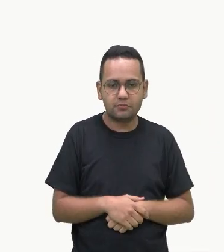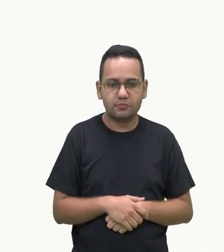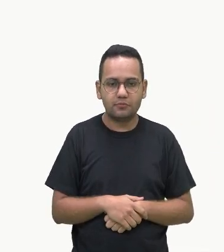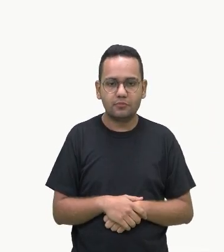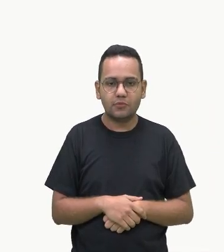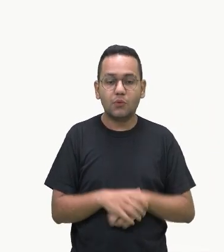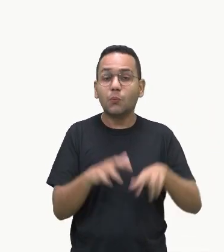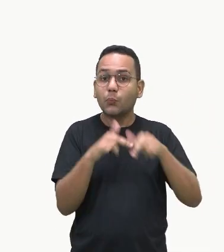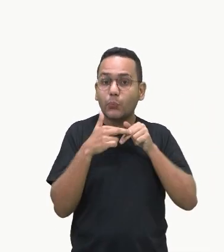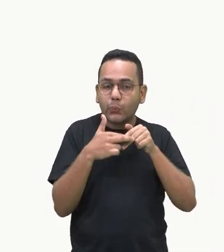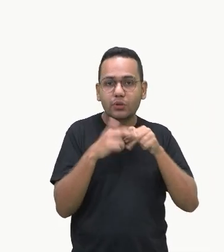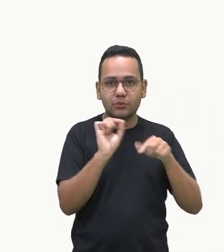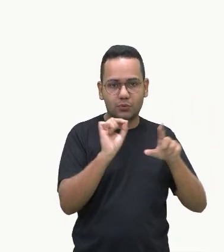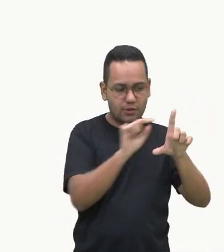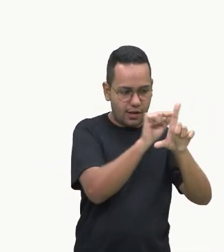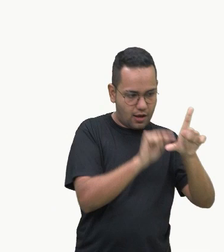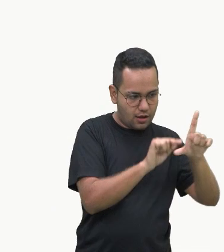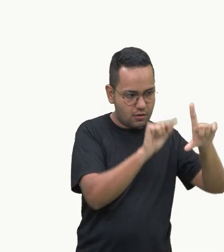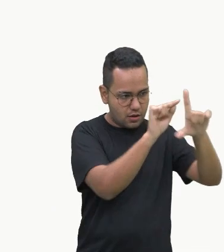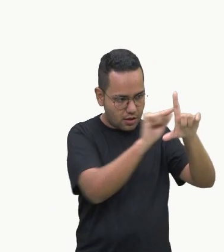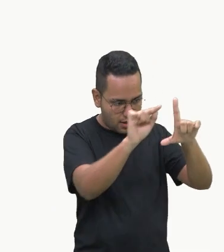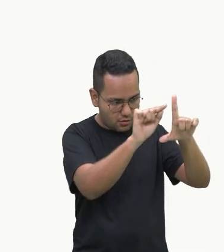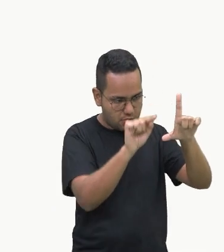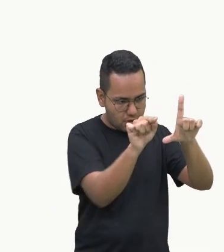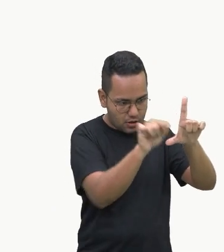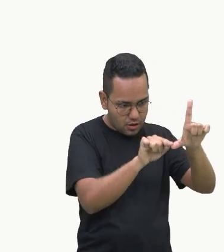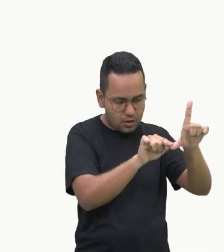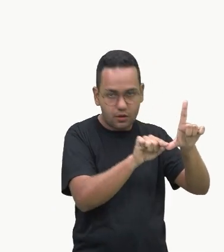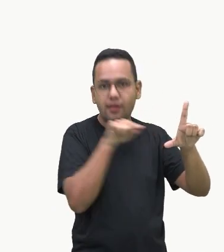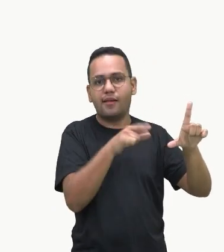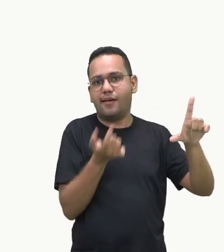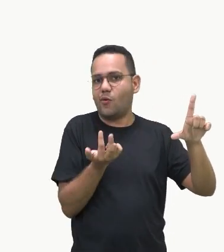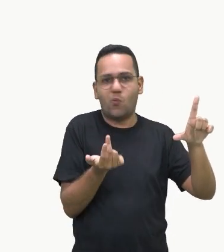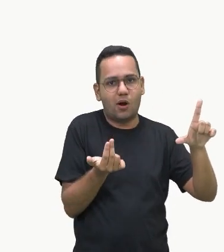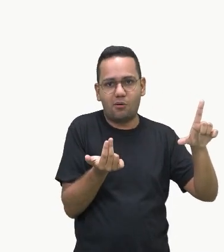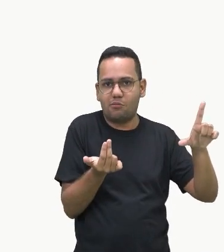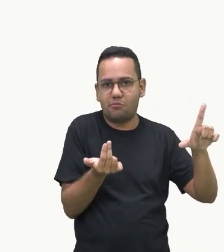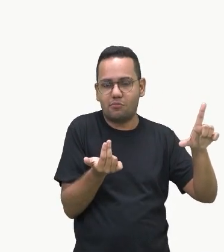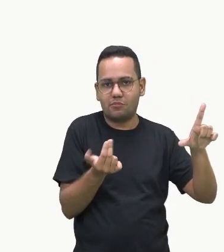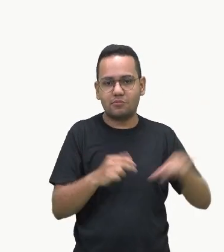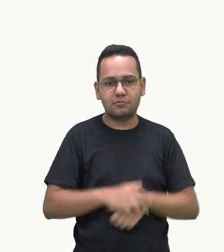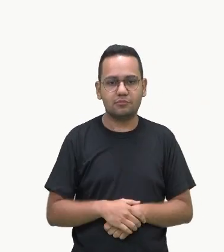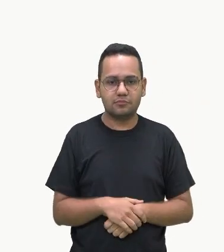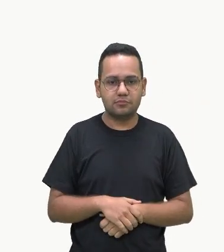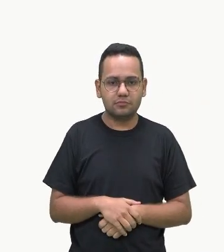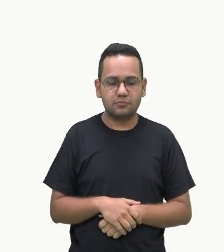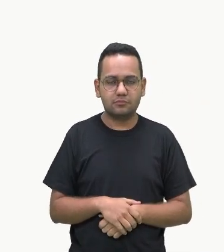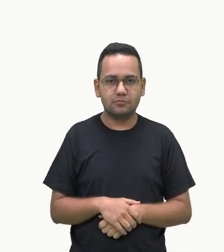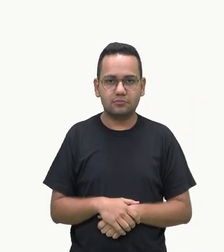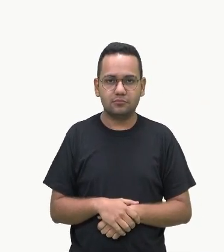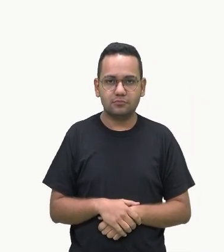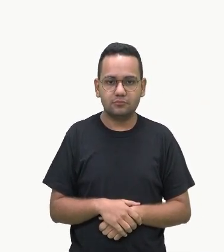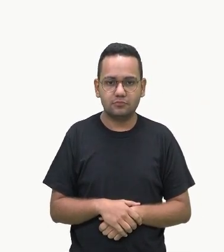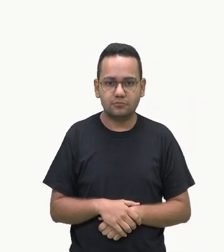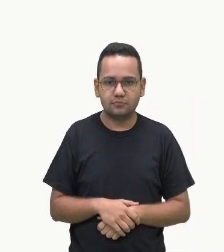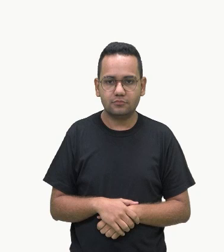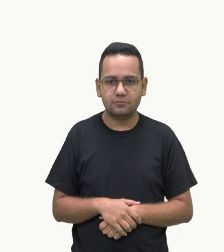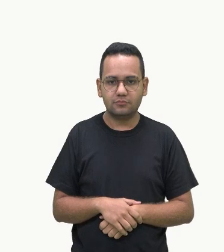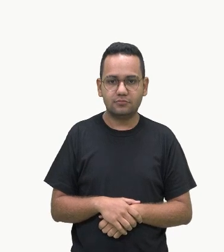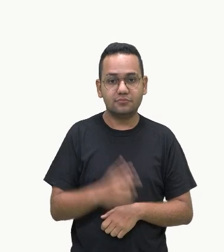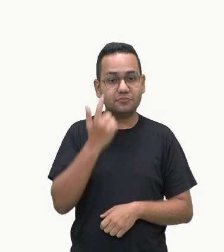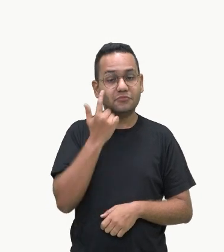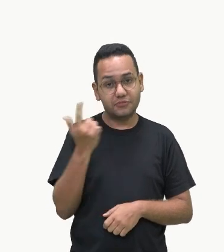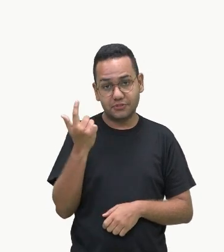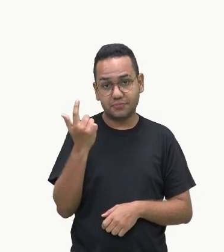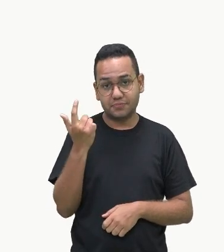os ângulos que estão lá dentro do triângulo equilátero também terão a mesma medida, ok? Os ângulos